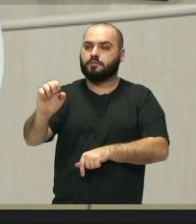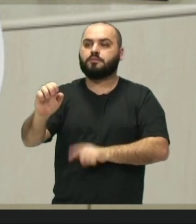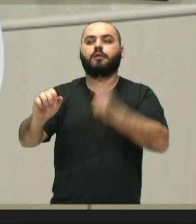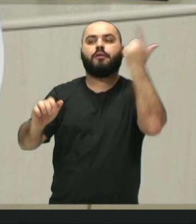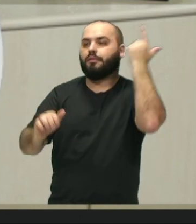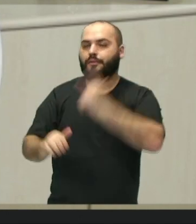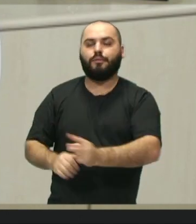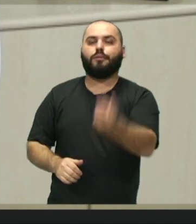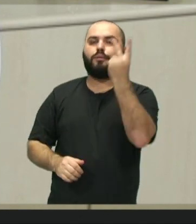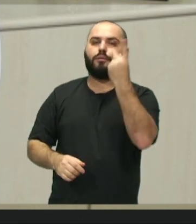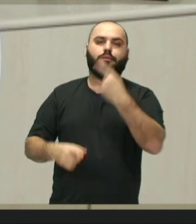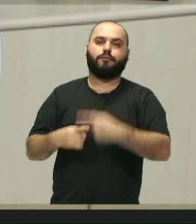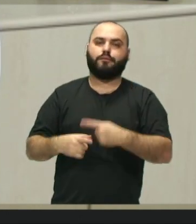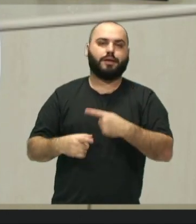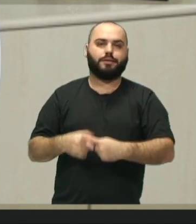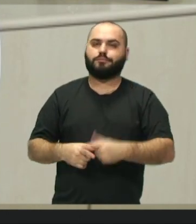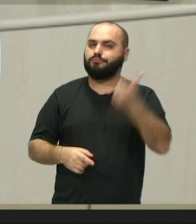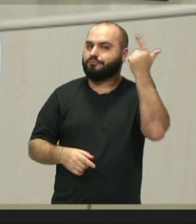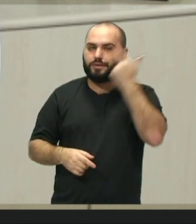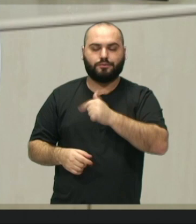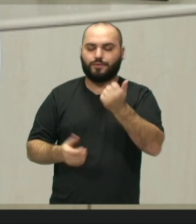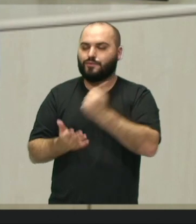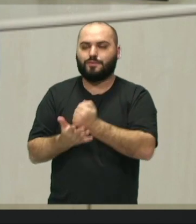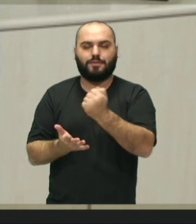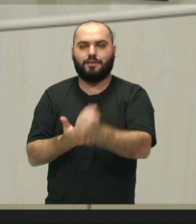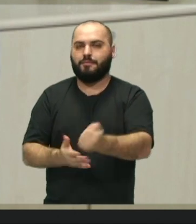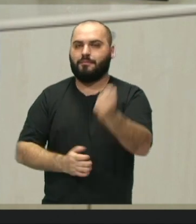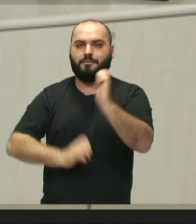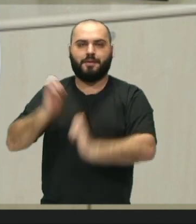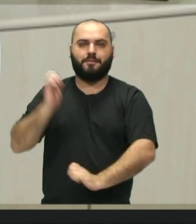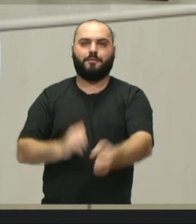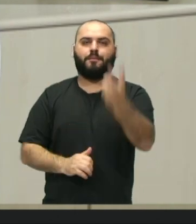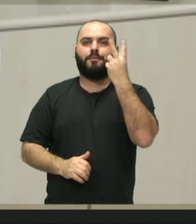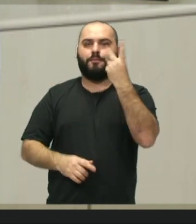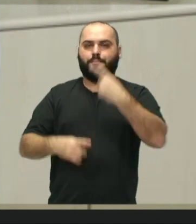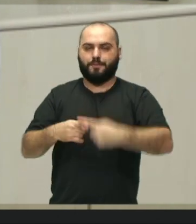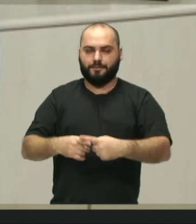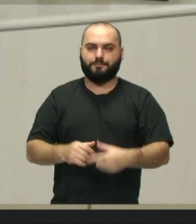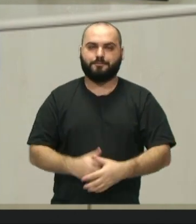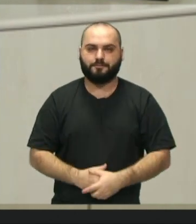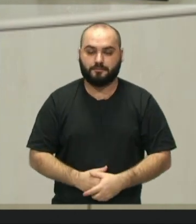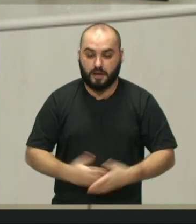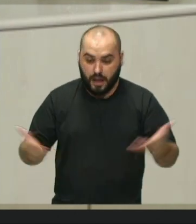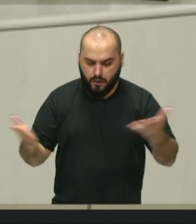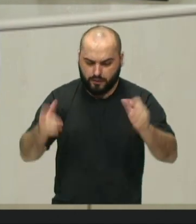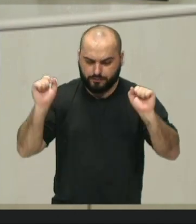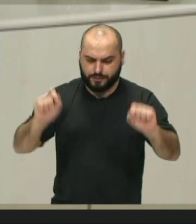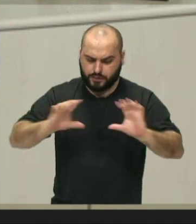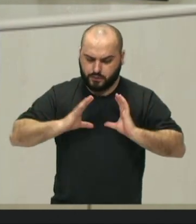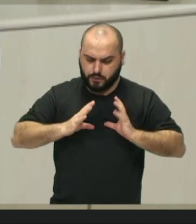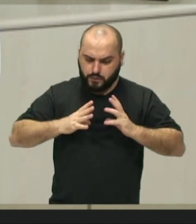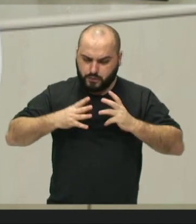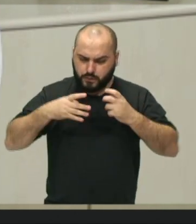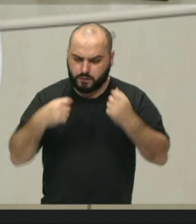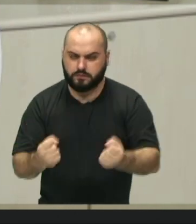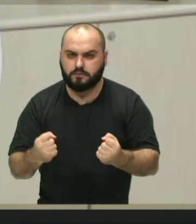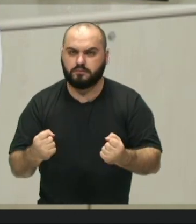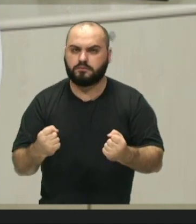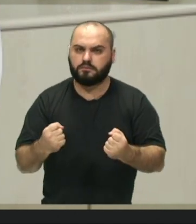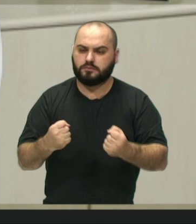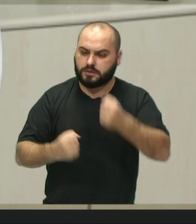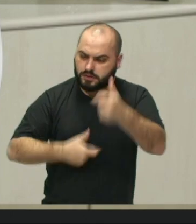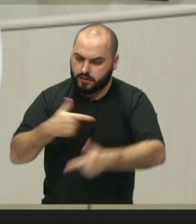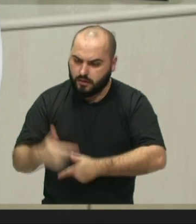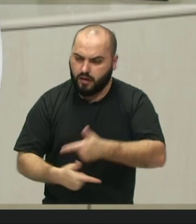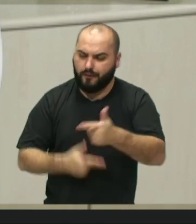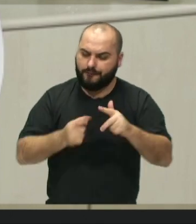vezes. Não foi possível essa contratação. De toda forma, superar essa etapa agora, a gente acredita que ainda esse exercício, com a instalação